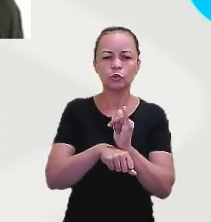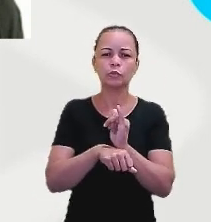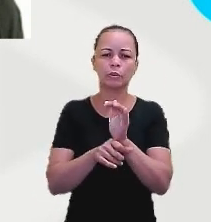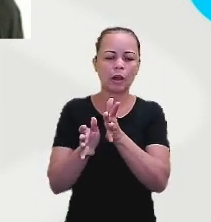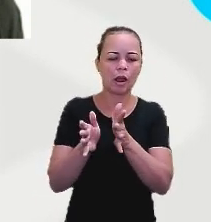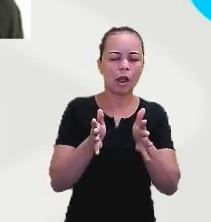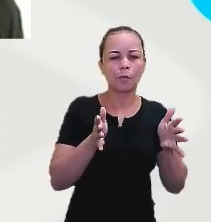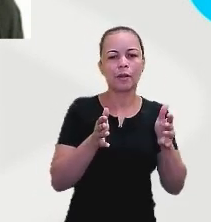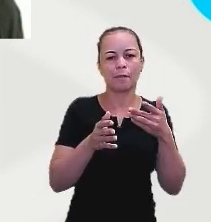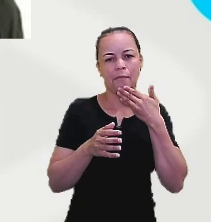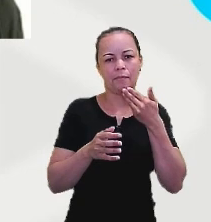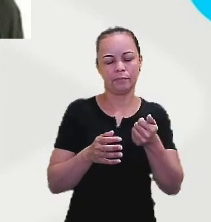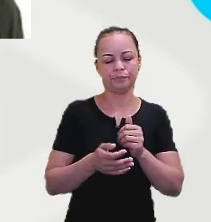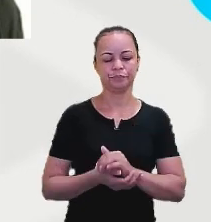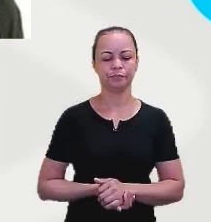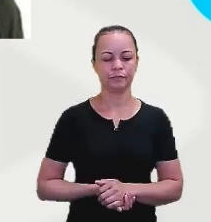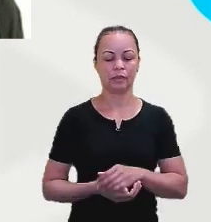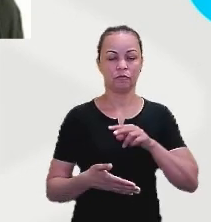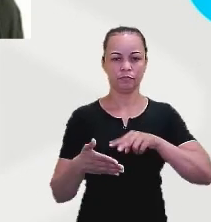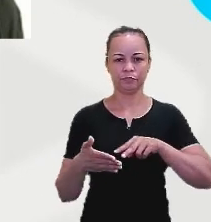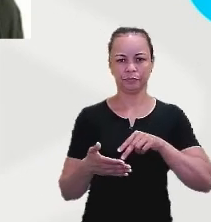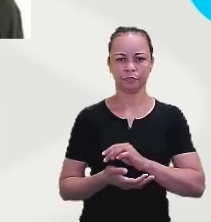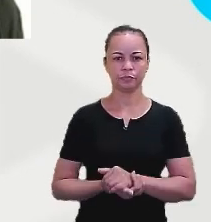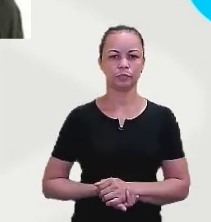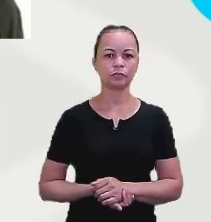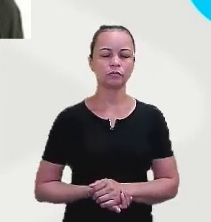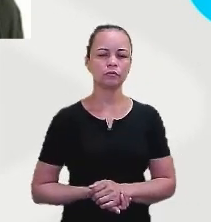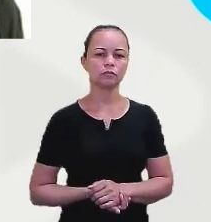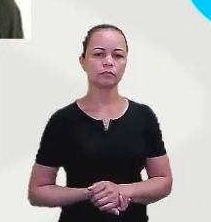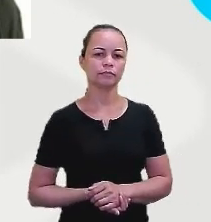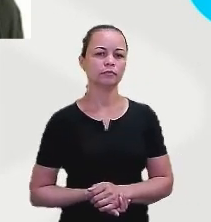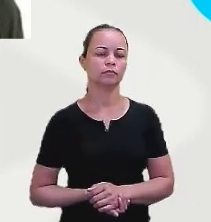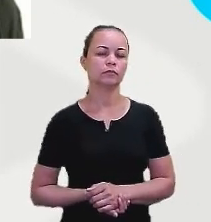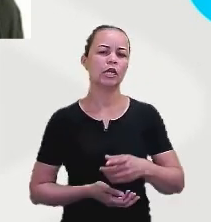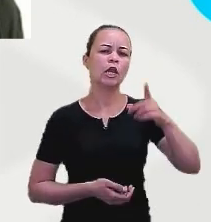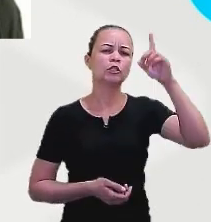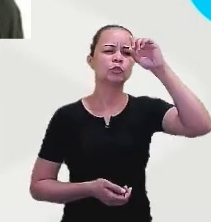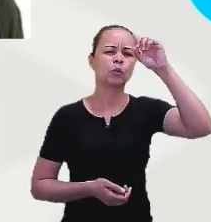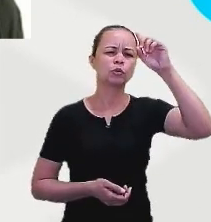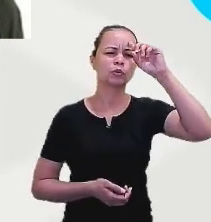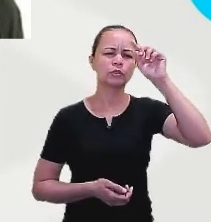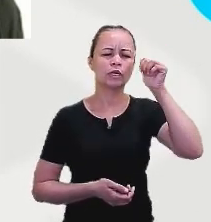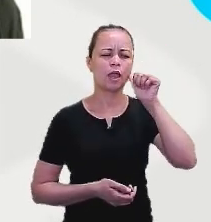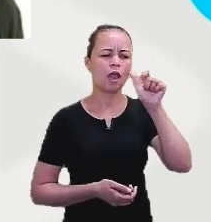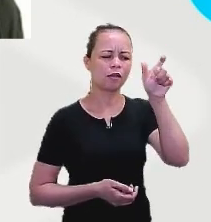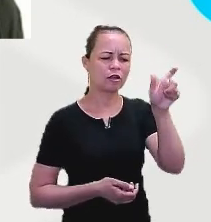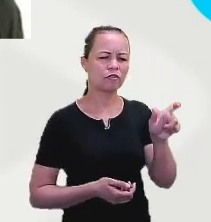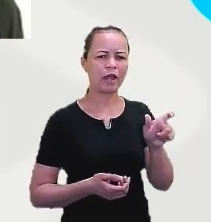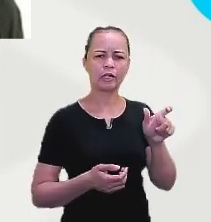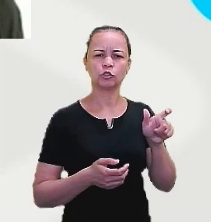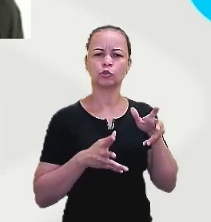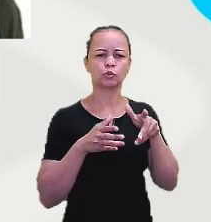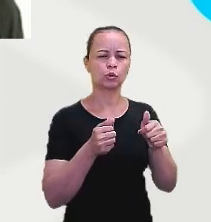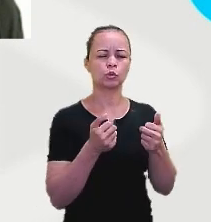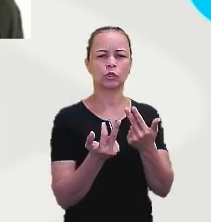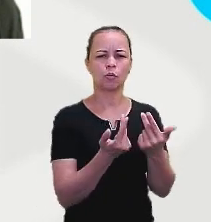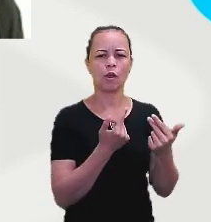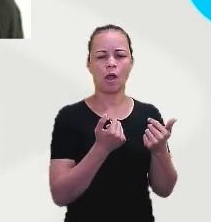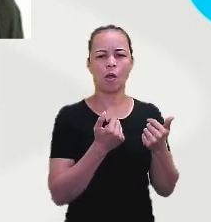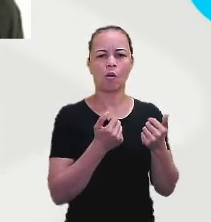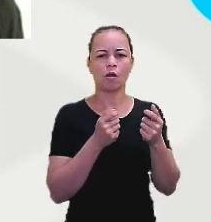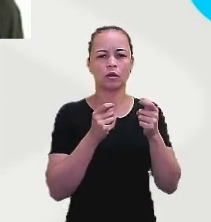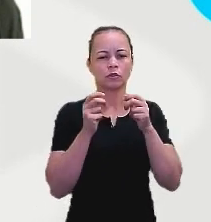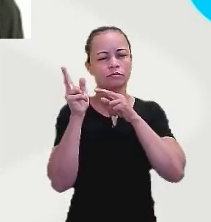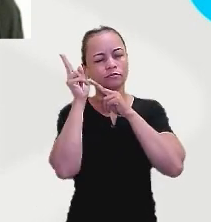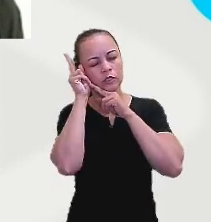melhor. E eu vou ler para vocês. Então, ó. Todo dia ela faz tudo sempre igual. Me sacode às 6 horas